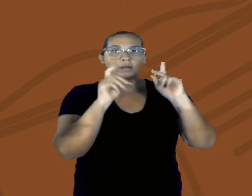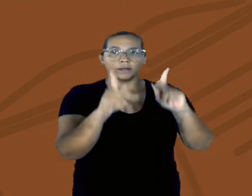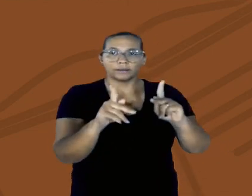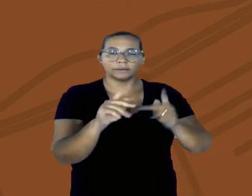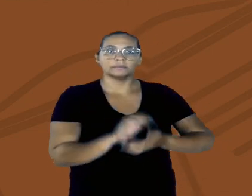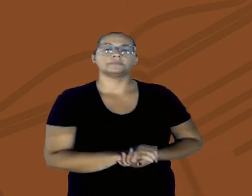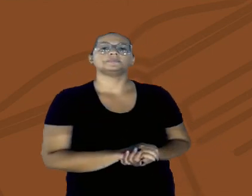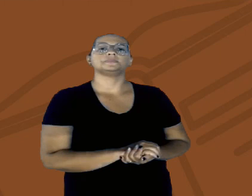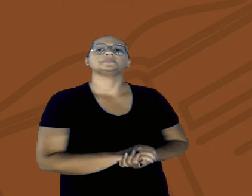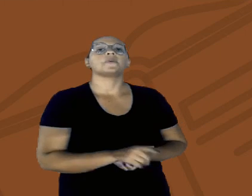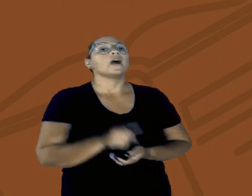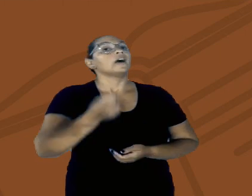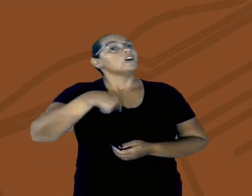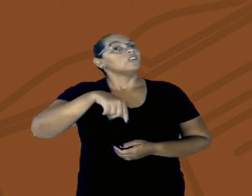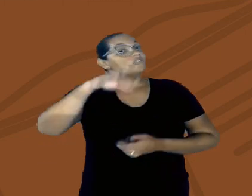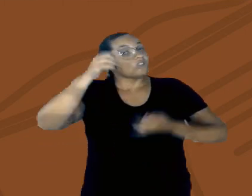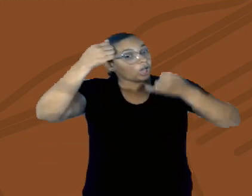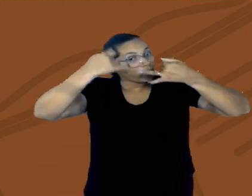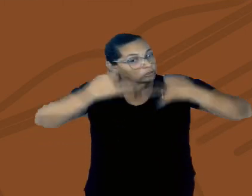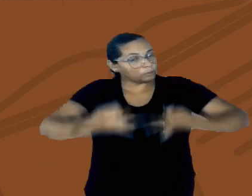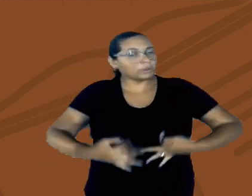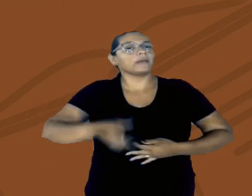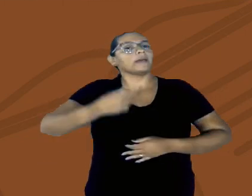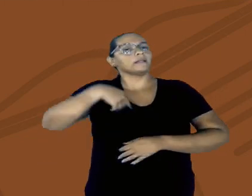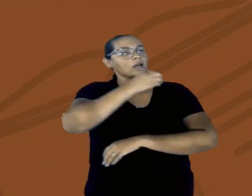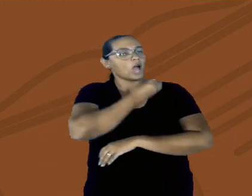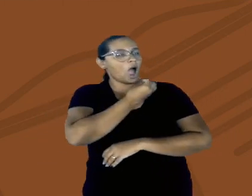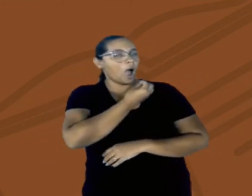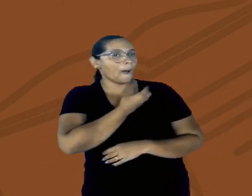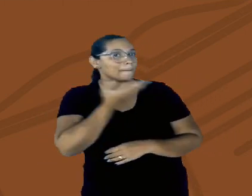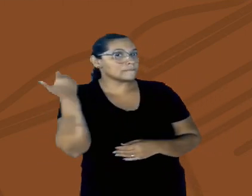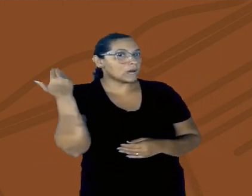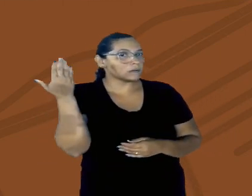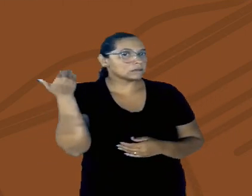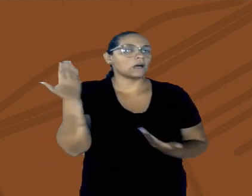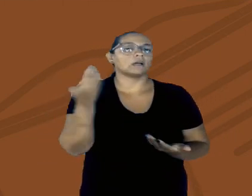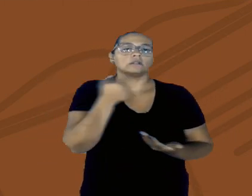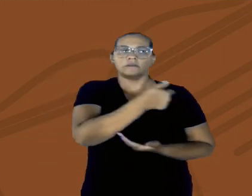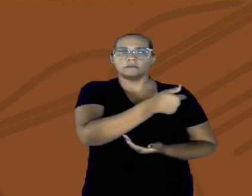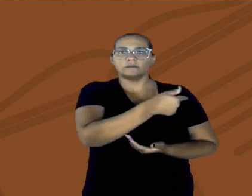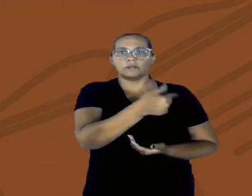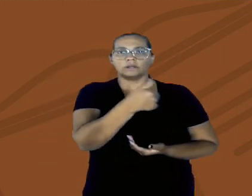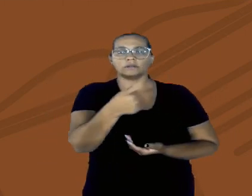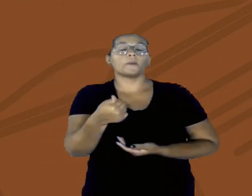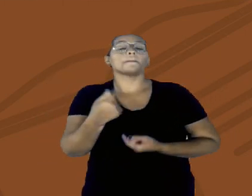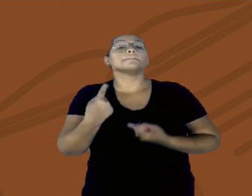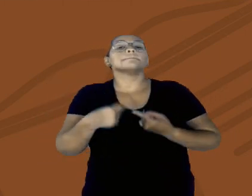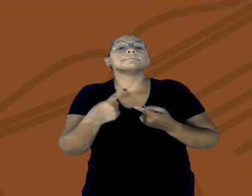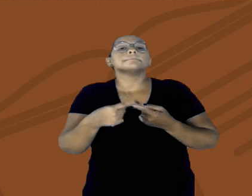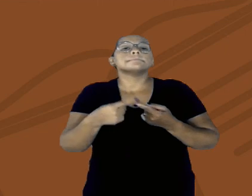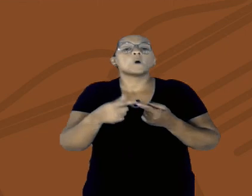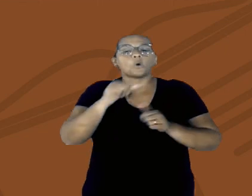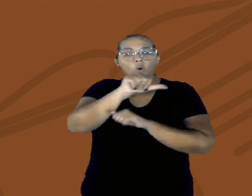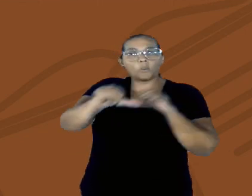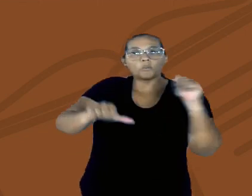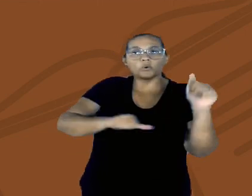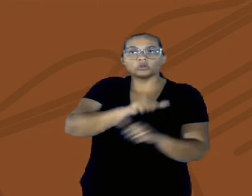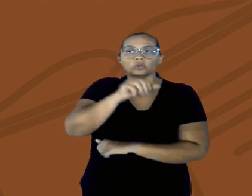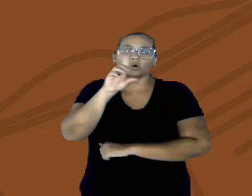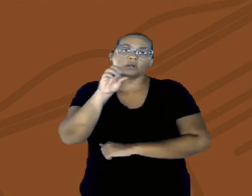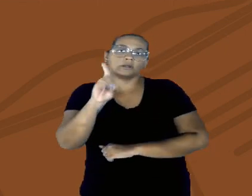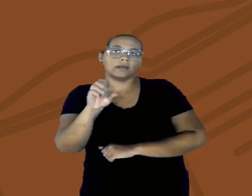foi falado na aula número 27 o porquê deixou de utilizar a nomenclatura DST para usar